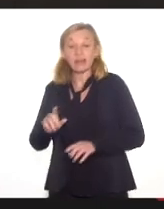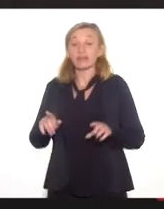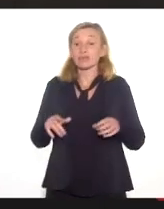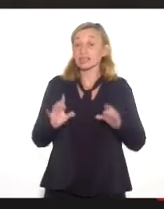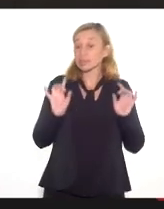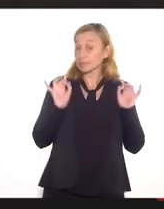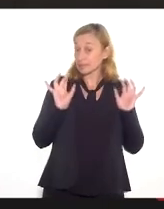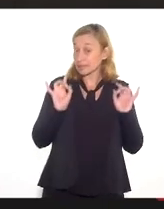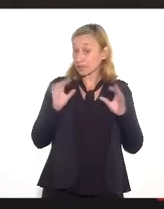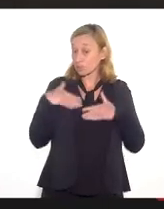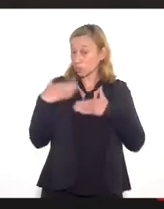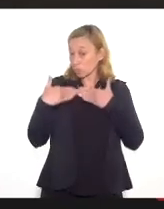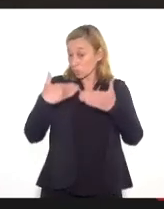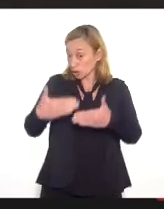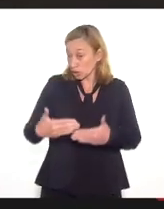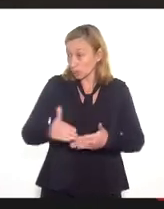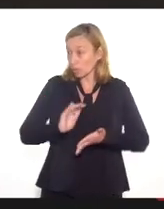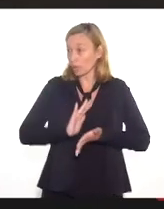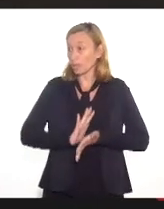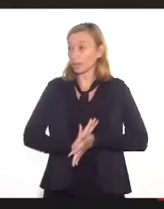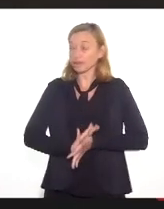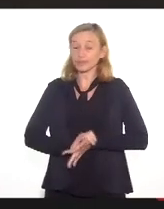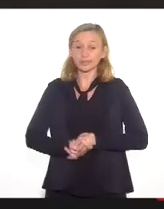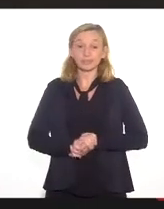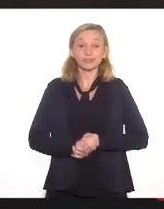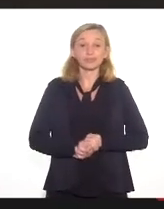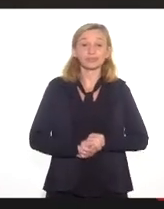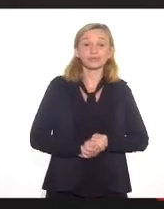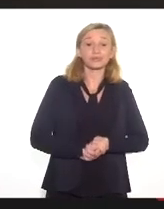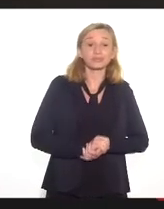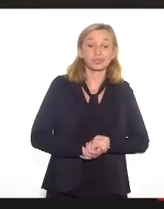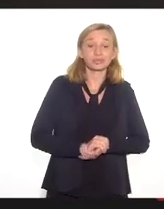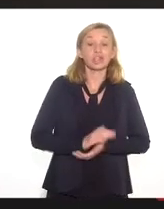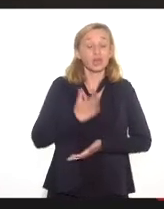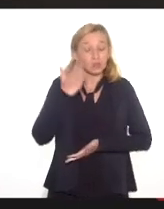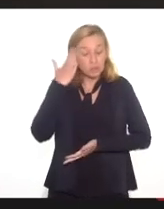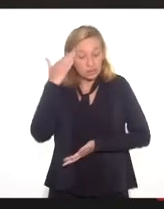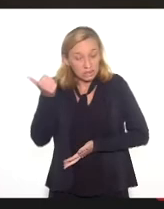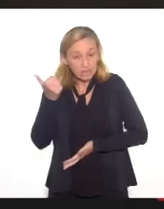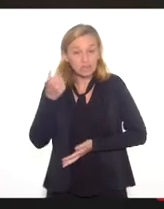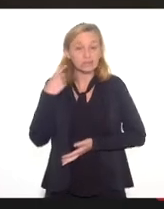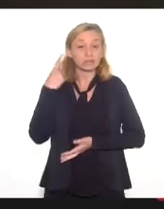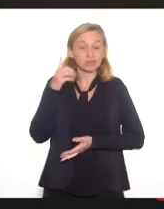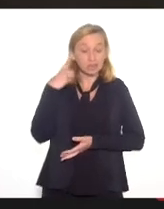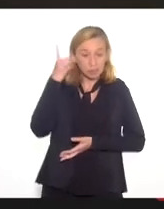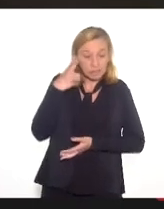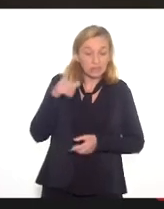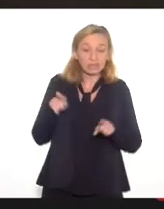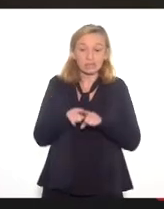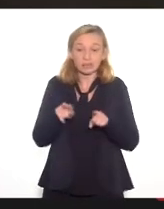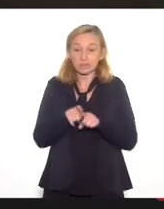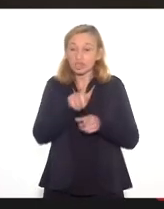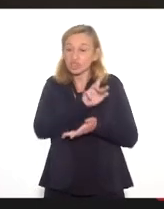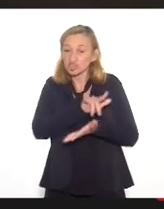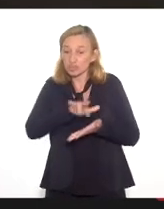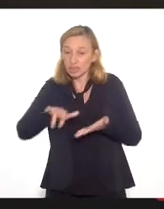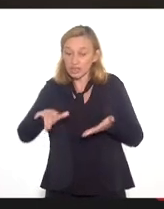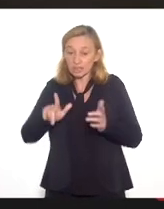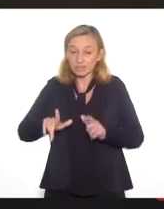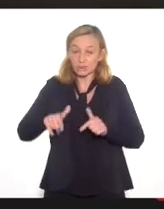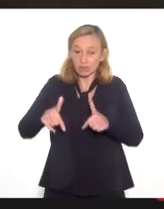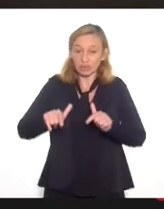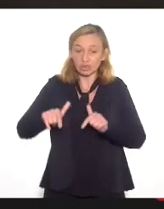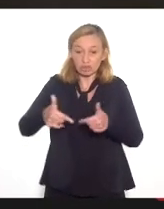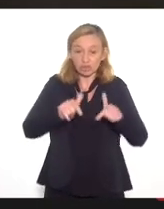longa trajetória em relação à renda básica eu sei que o deputado também participou de diversas ações